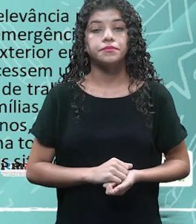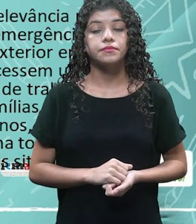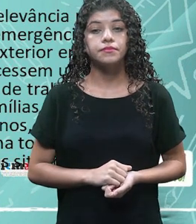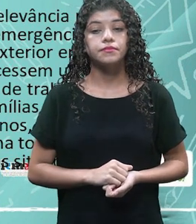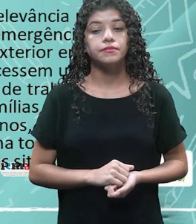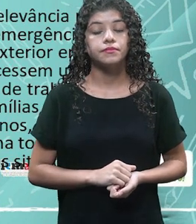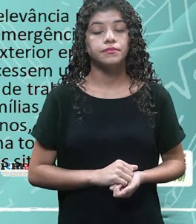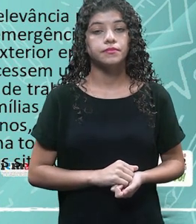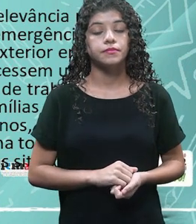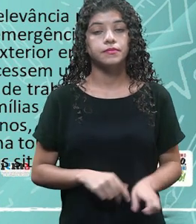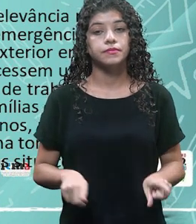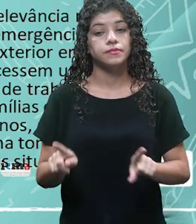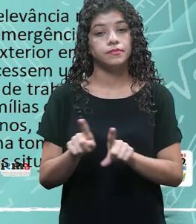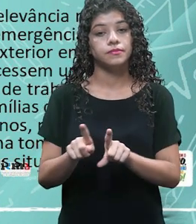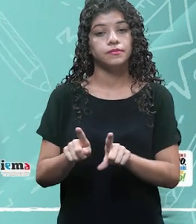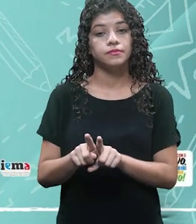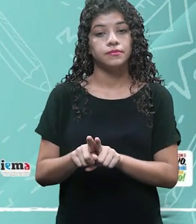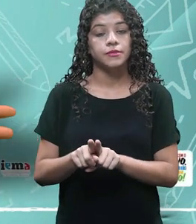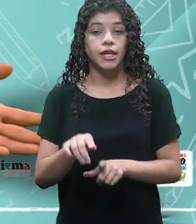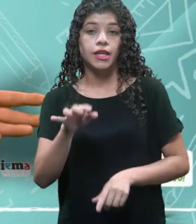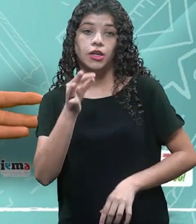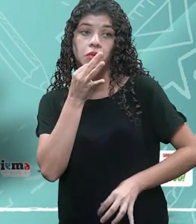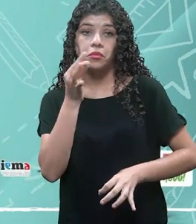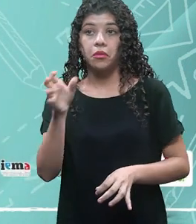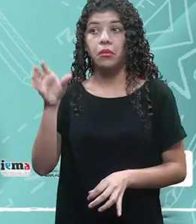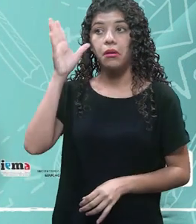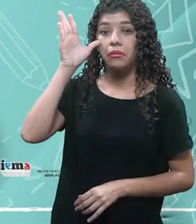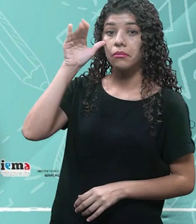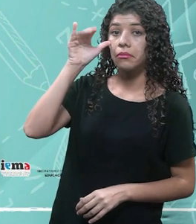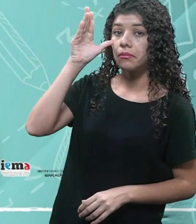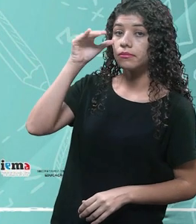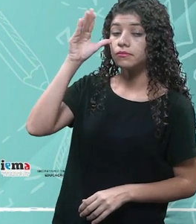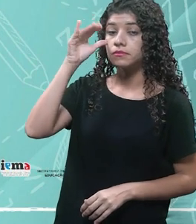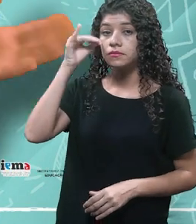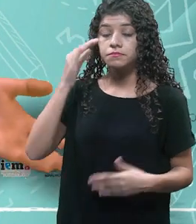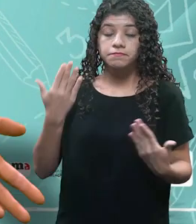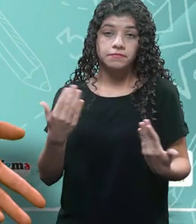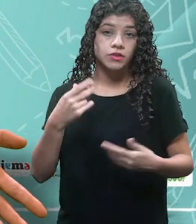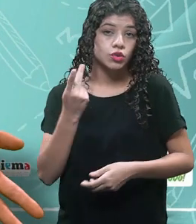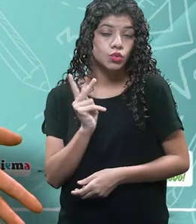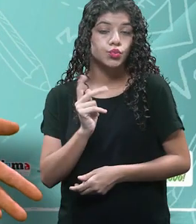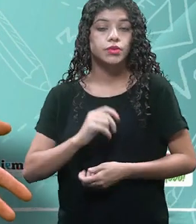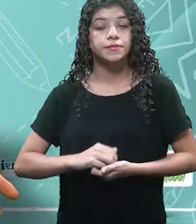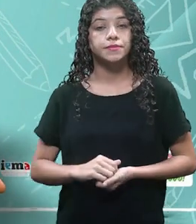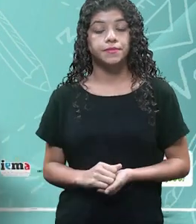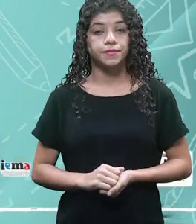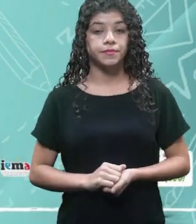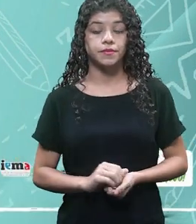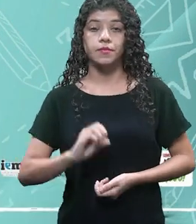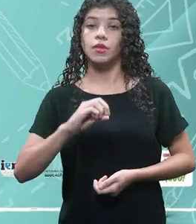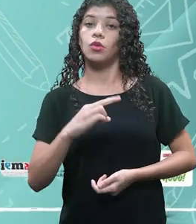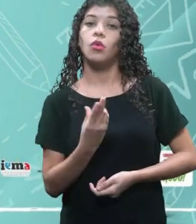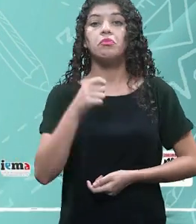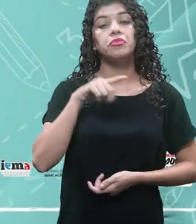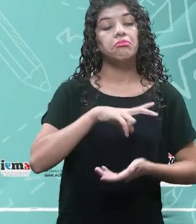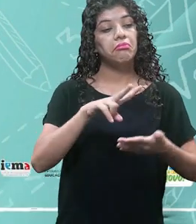bom e curiosidades você pode começar a fazer uma pergunta por uma curiosidade sua né ou por